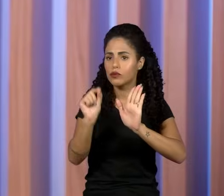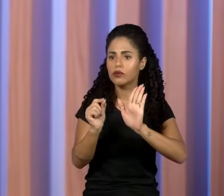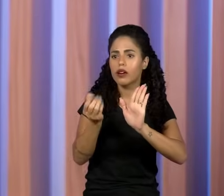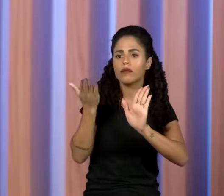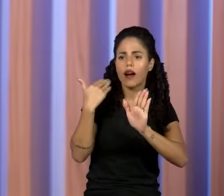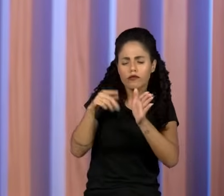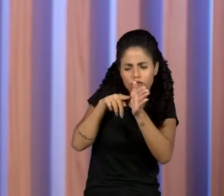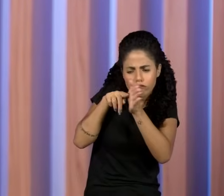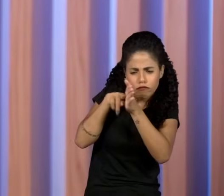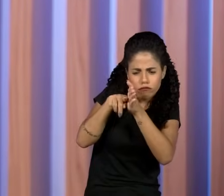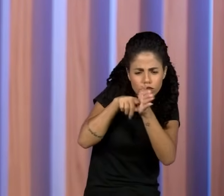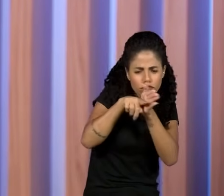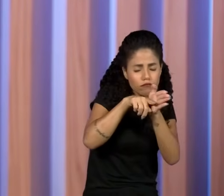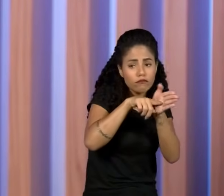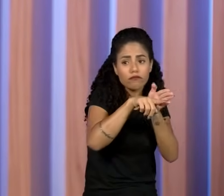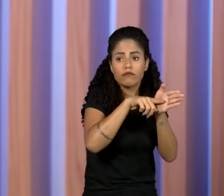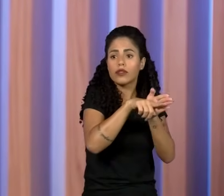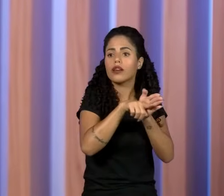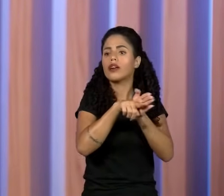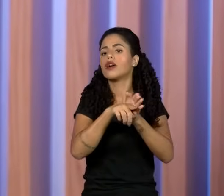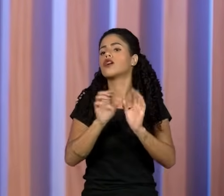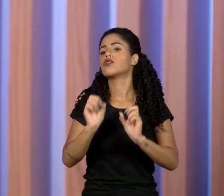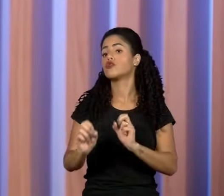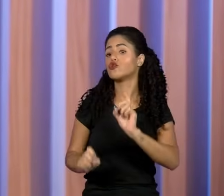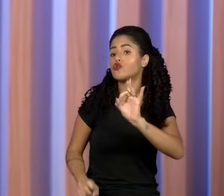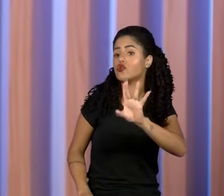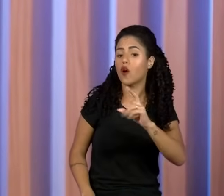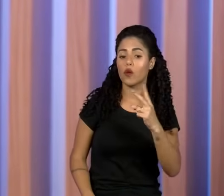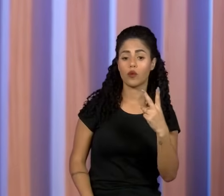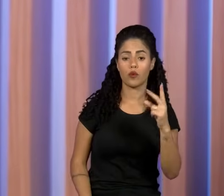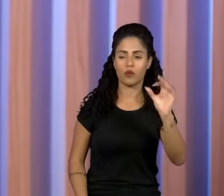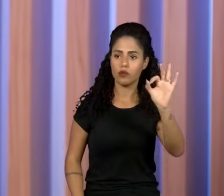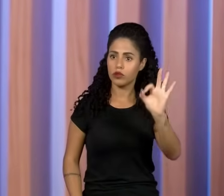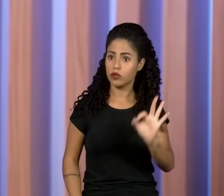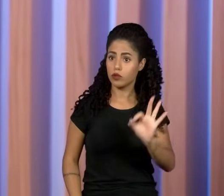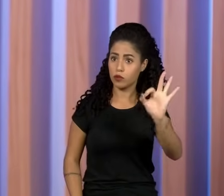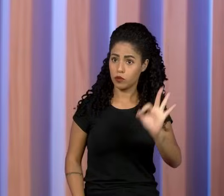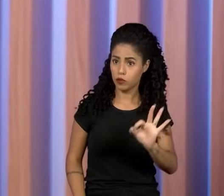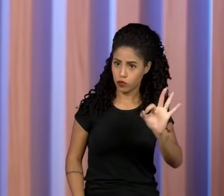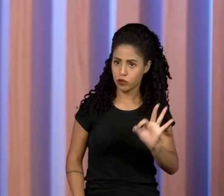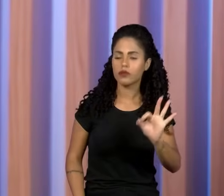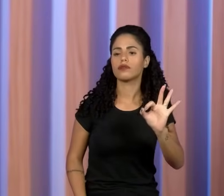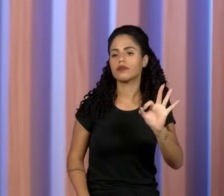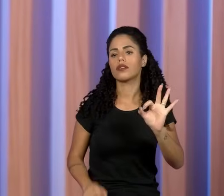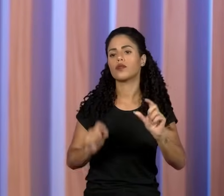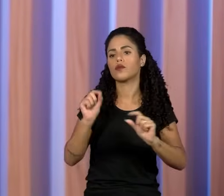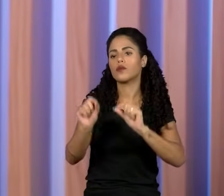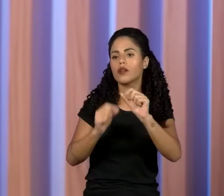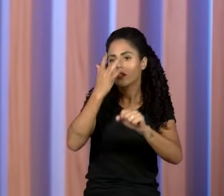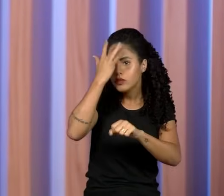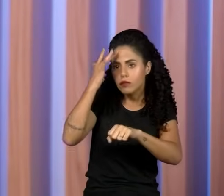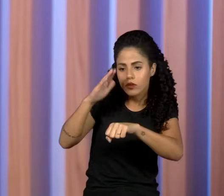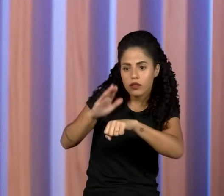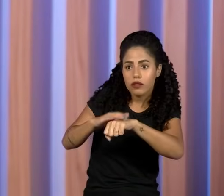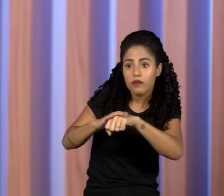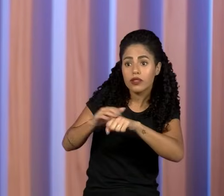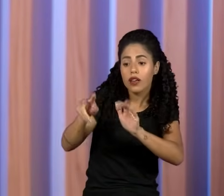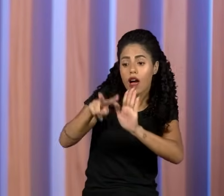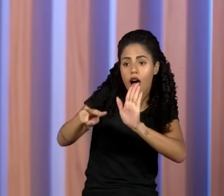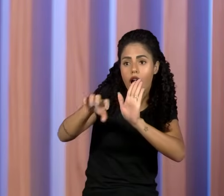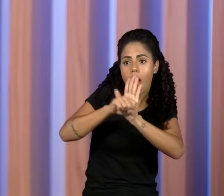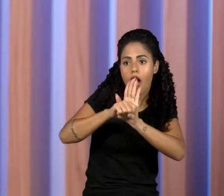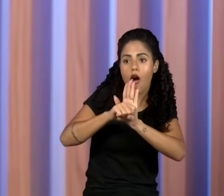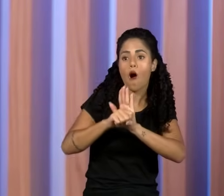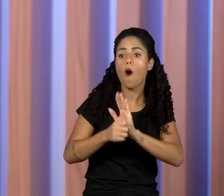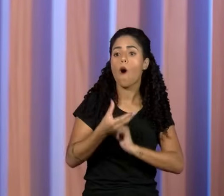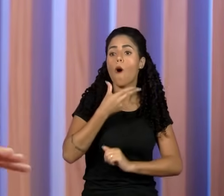um estudo e apenas 2% dos realizadores do audiovisual brasileiro eram